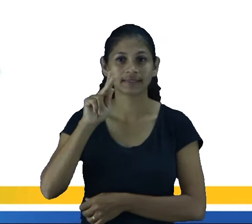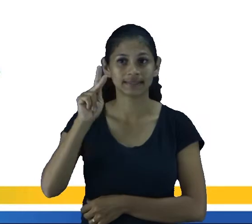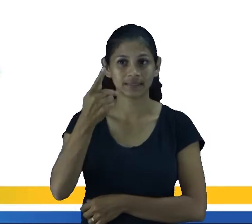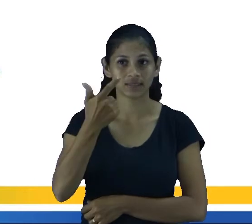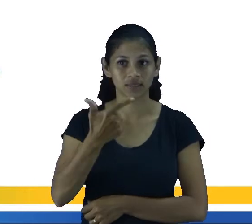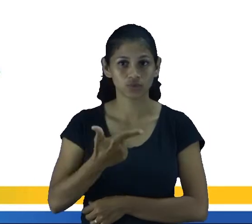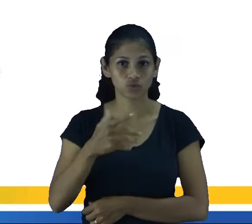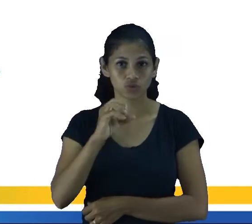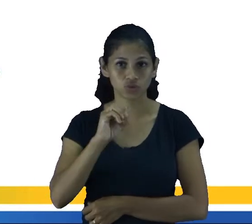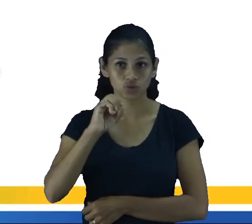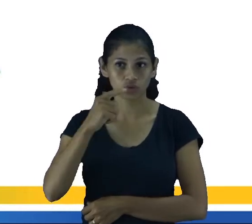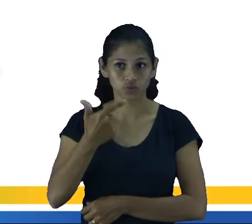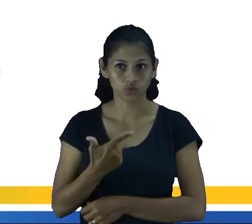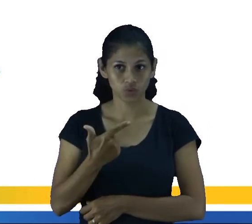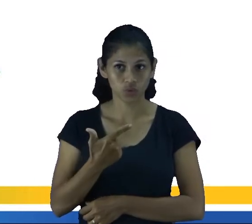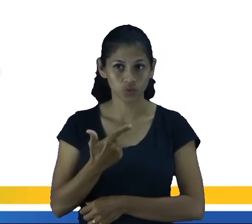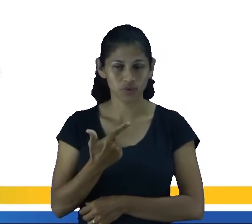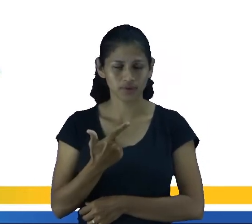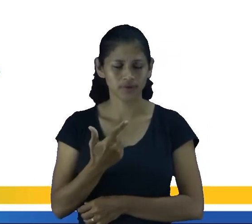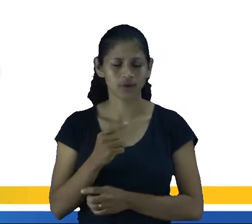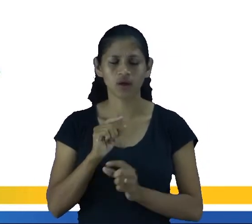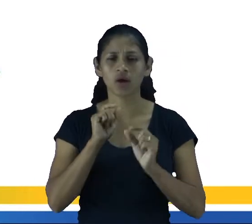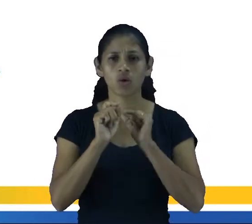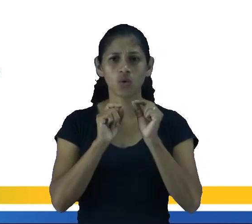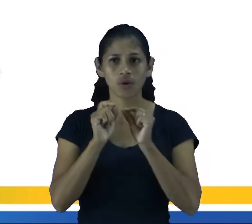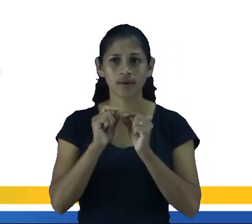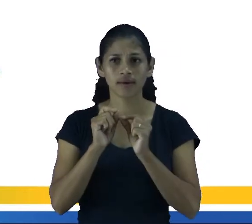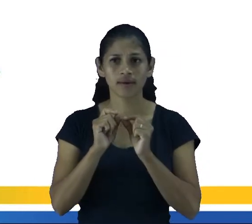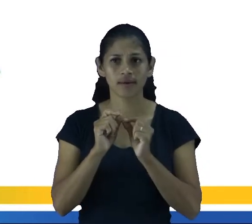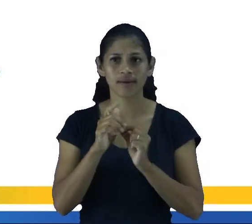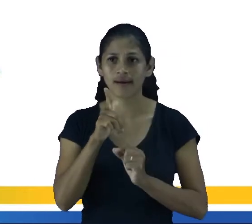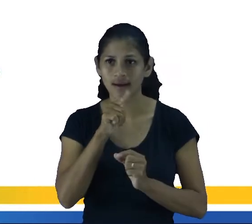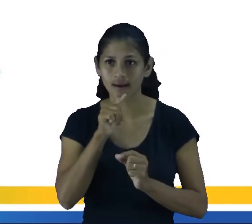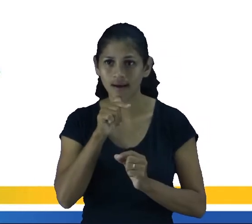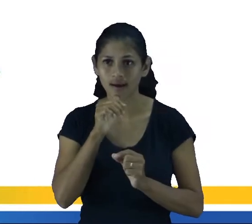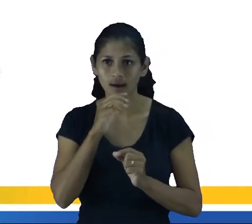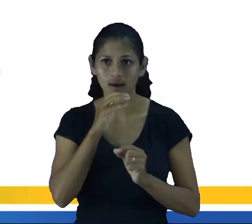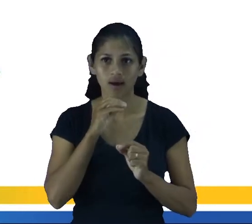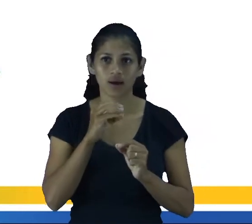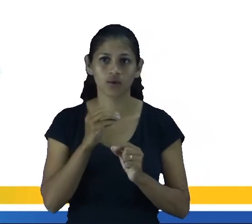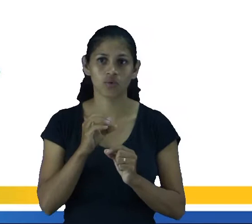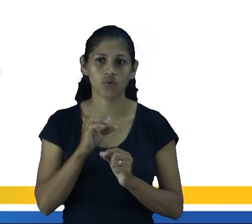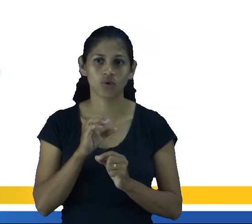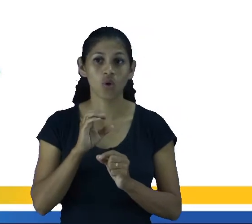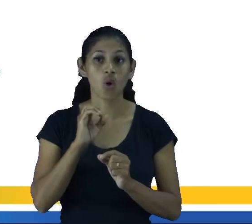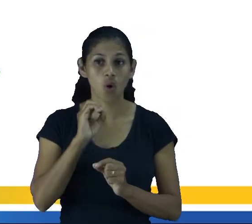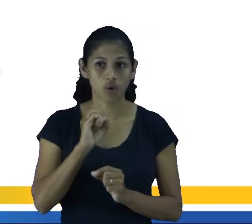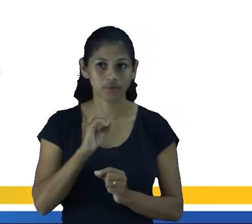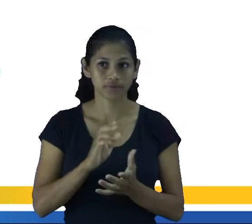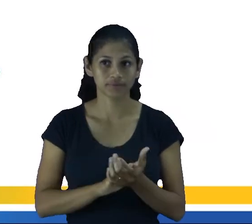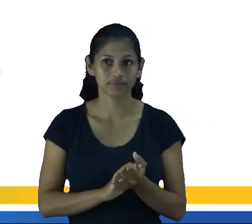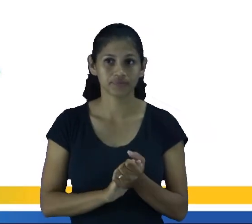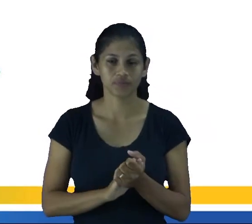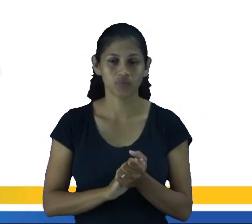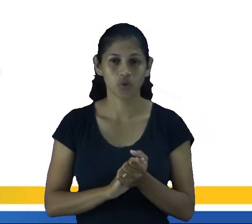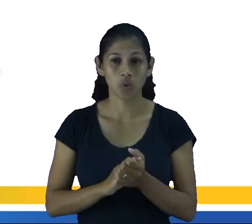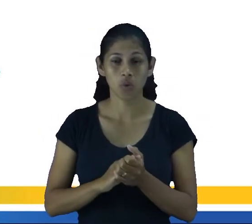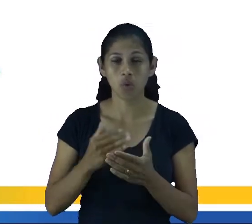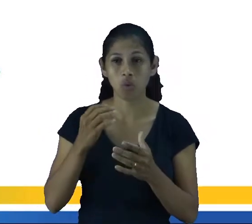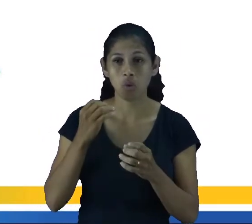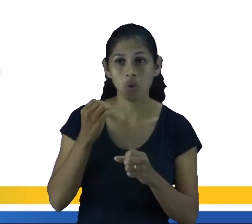oxigenada, né? E aí ela vai sofrer essa reação de decomposição ali pela luz, produzindo H2O